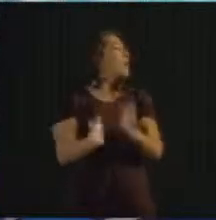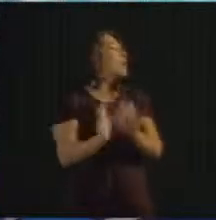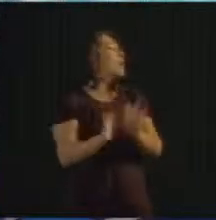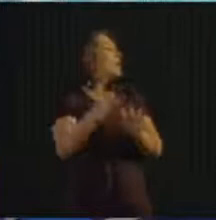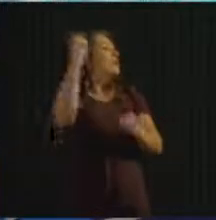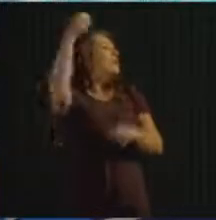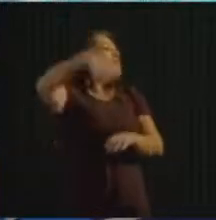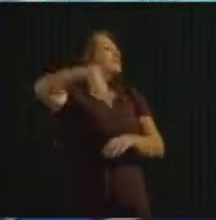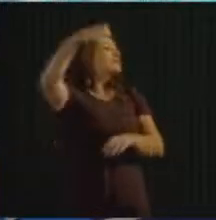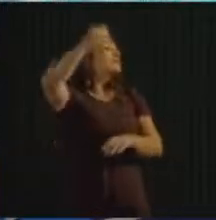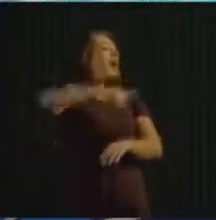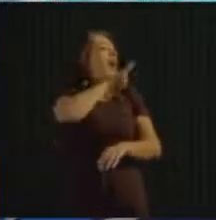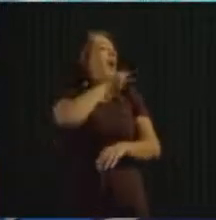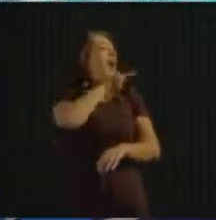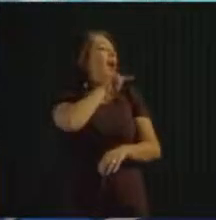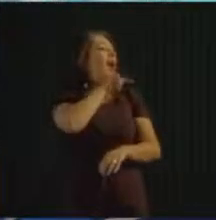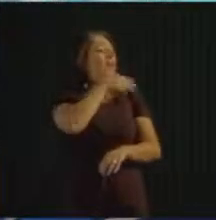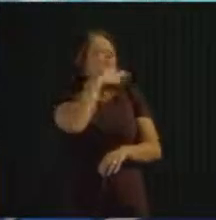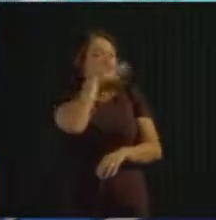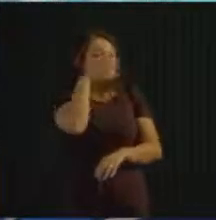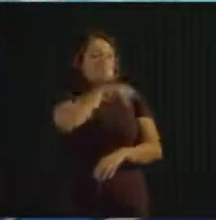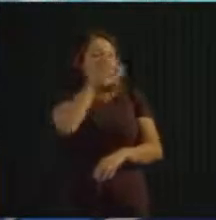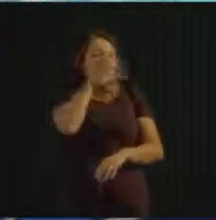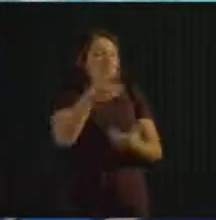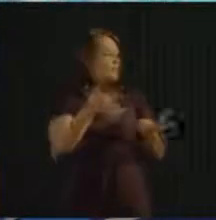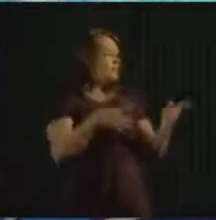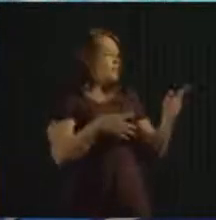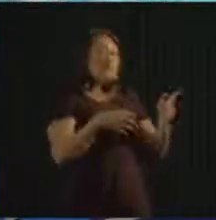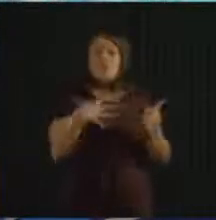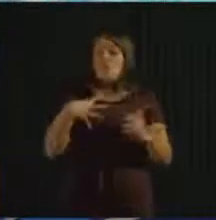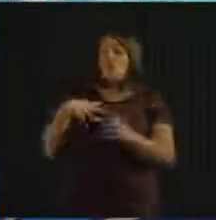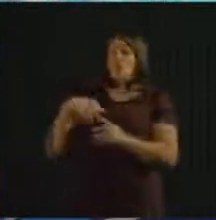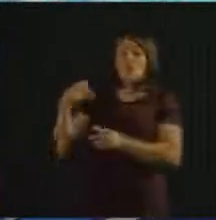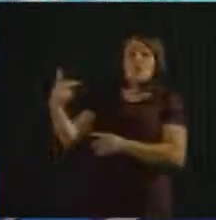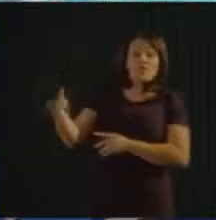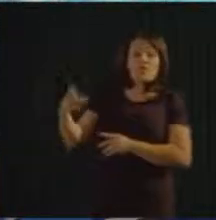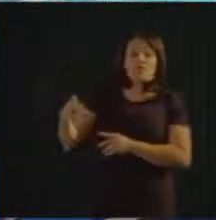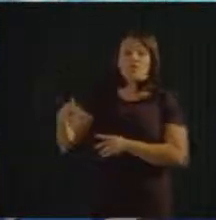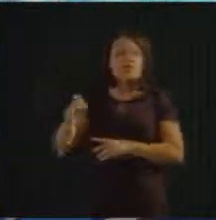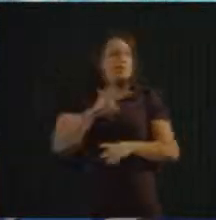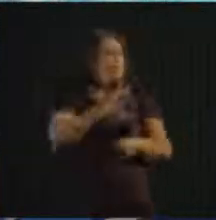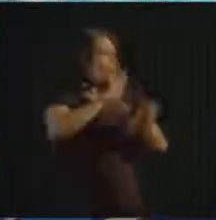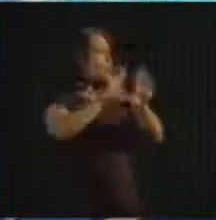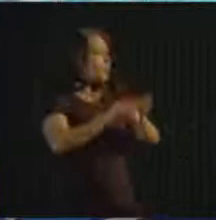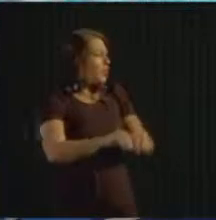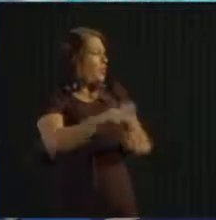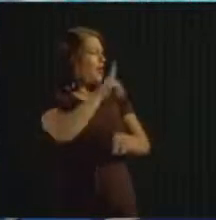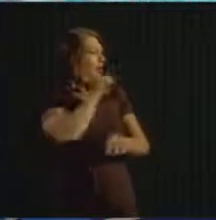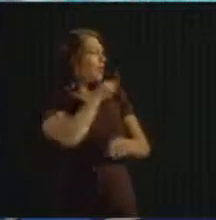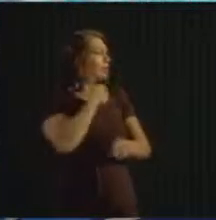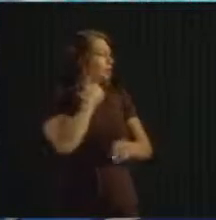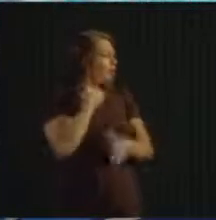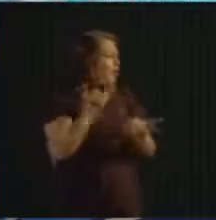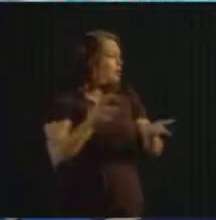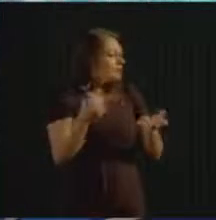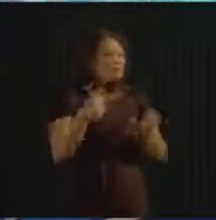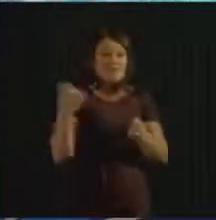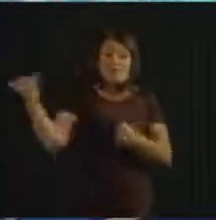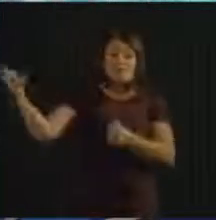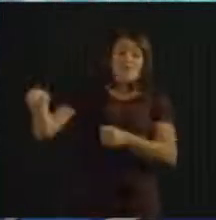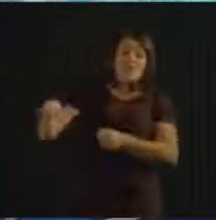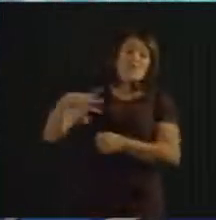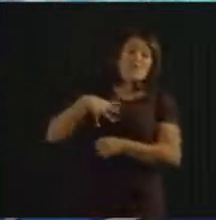lá e desliga a torneira. Porque eles têm recebido isso. Então, penso que também, através da política pública, esse projeto que eu falei para vocês hoje,